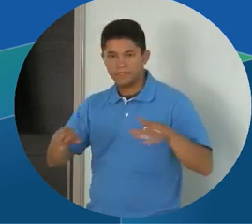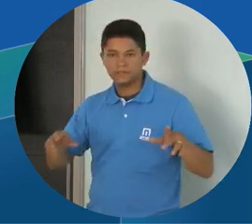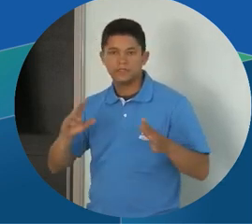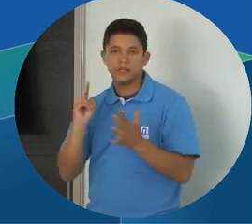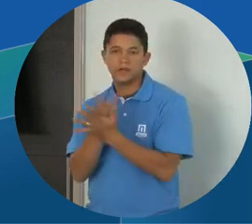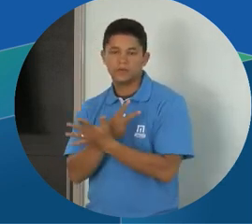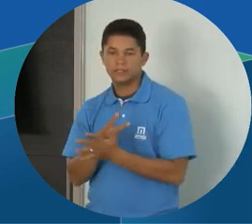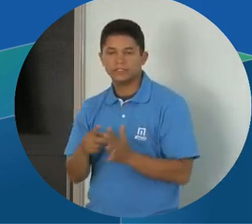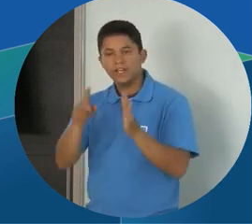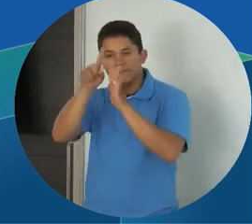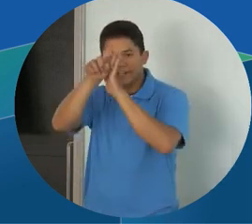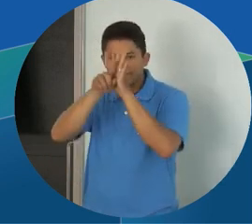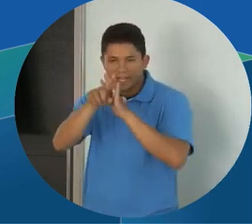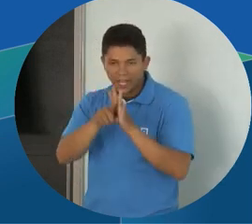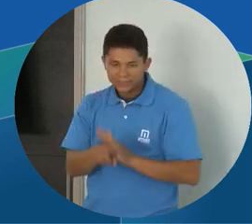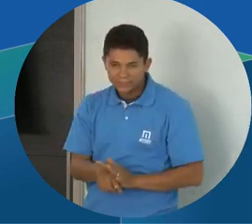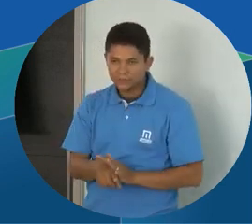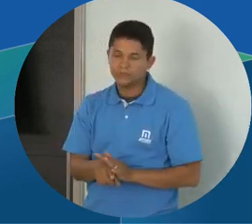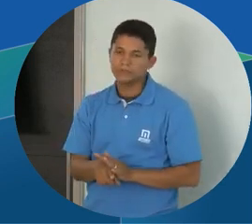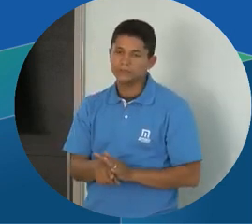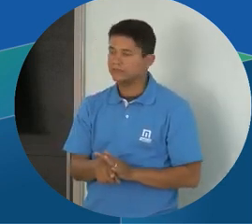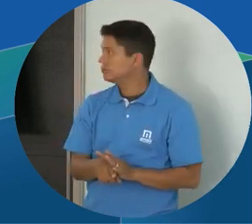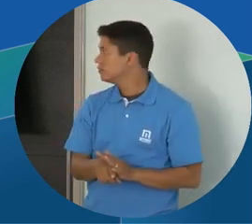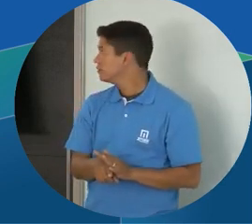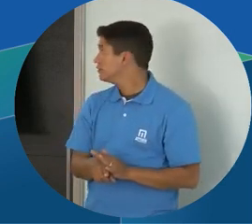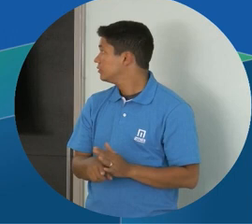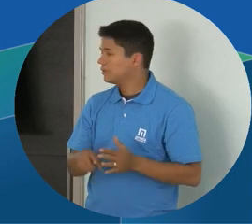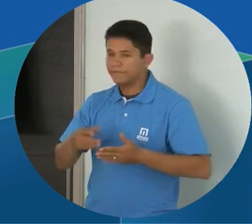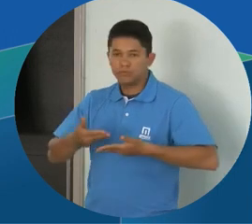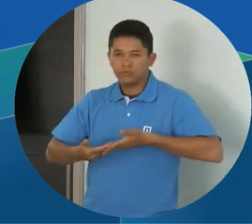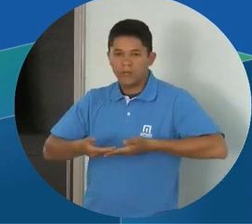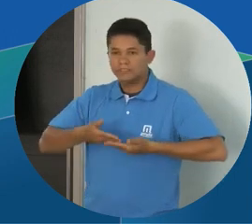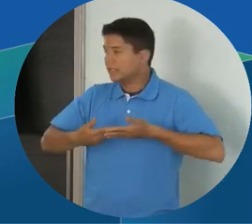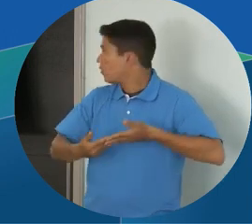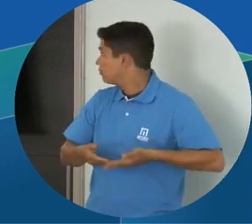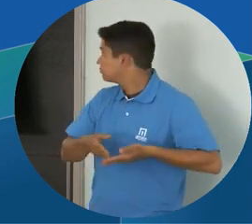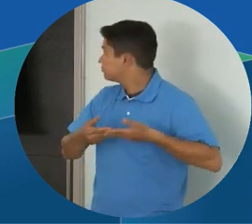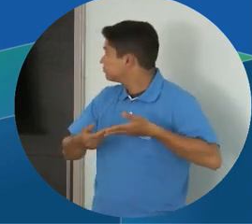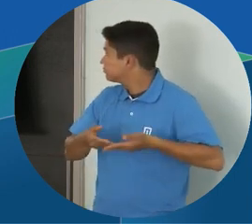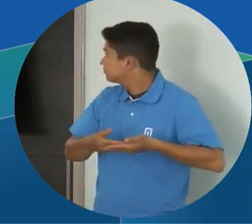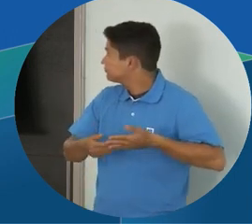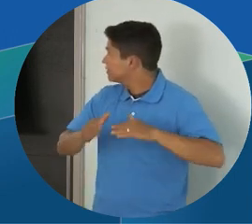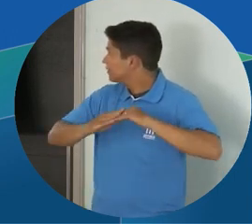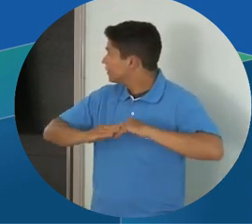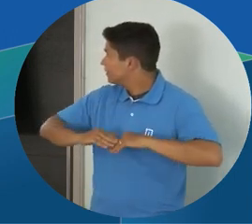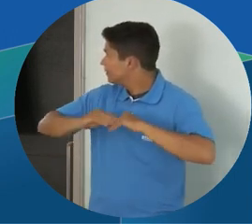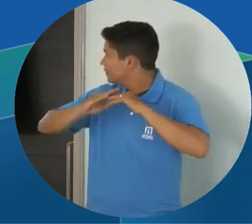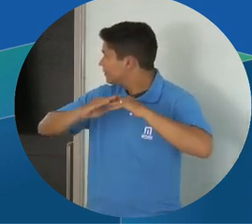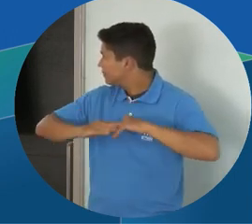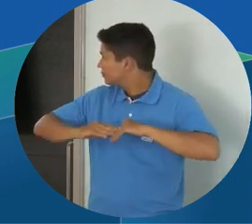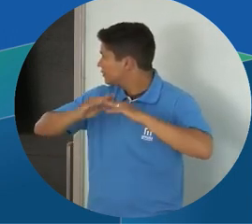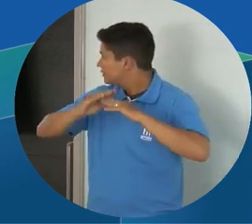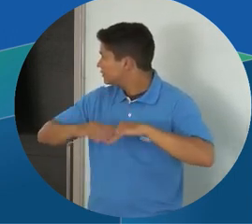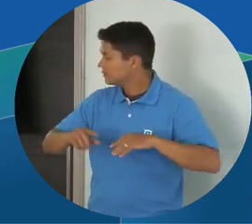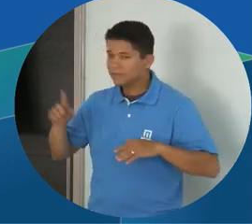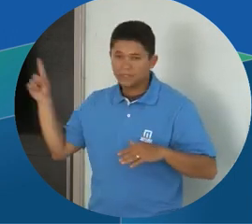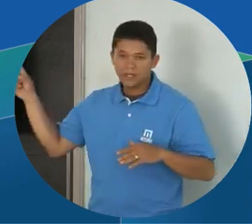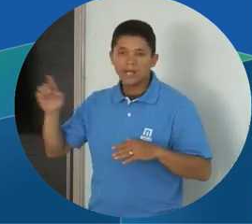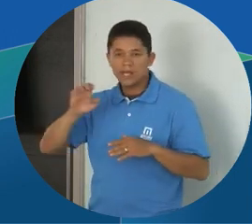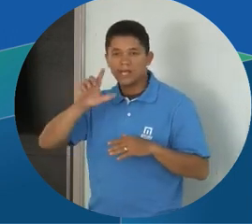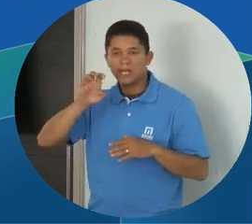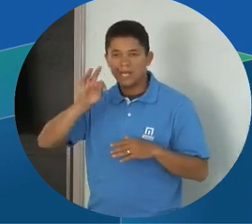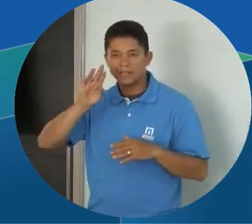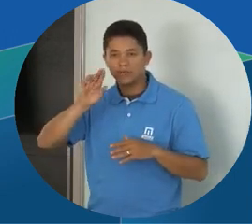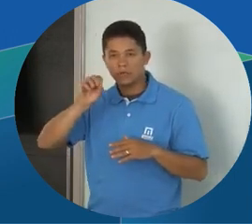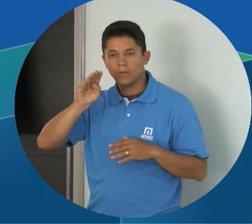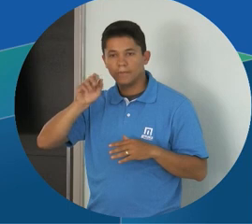de verificação para flutuação, que é um caso muito difícil de ocorrer, mas o critério da Eletrobras pede